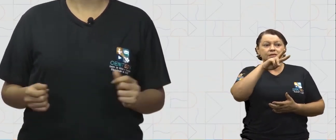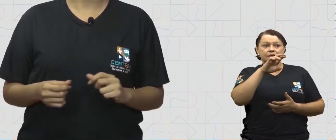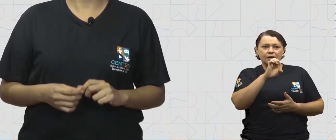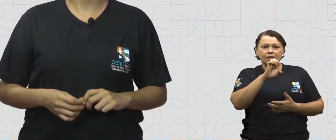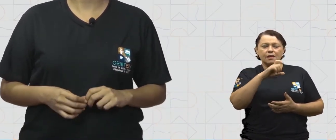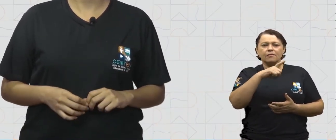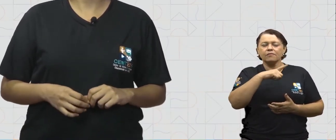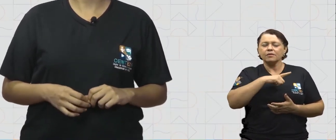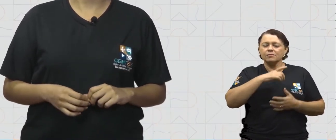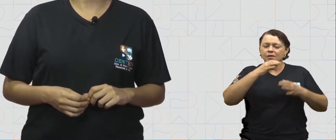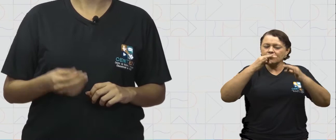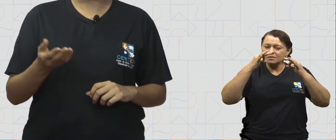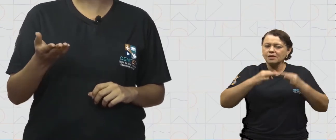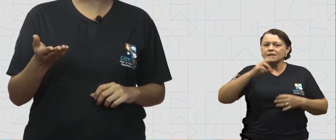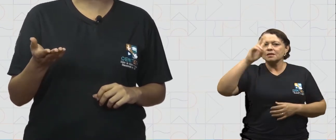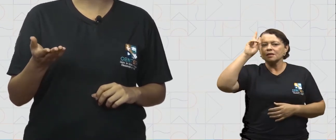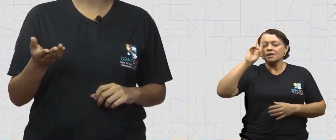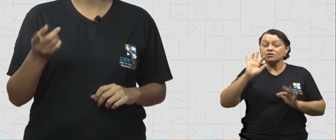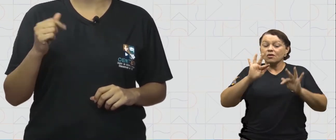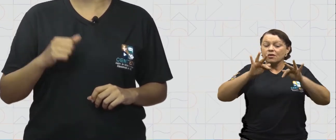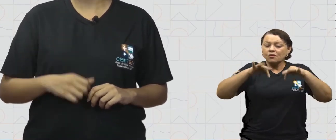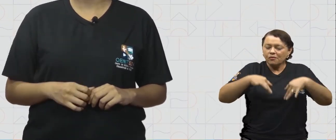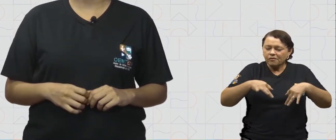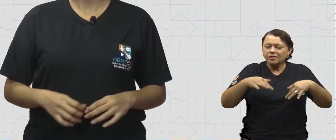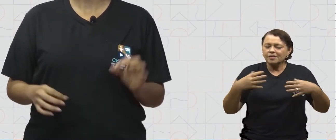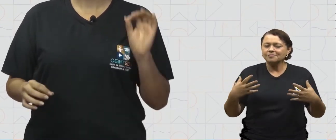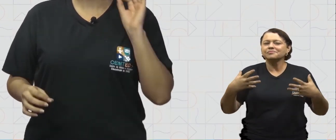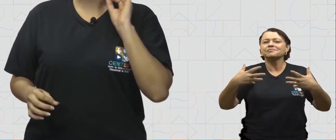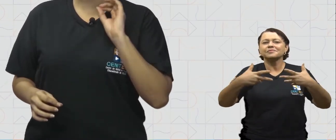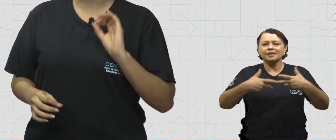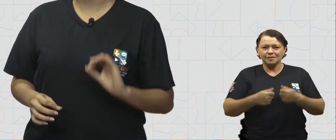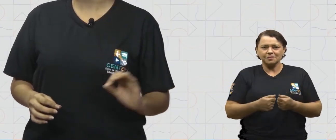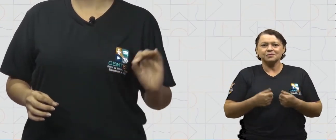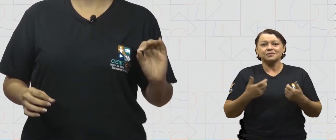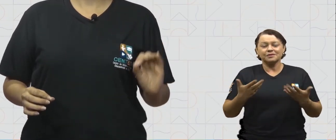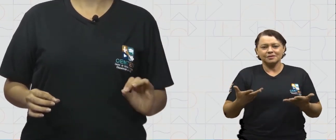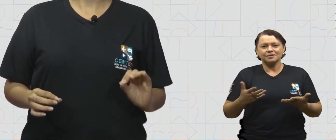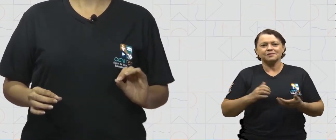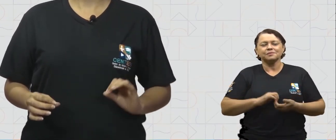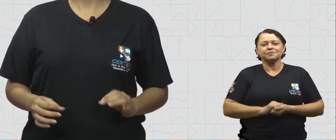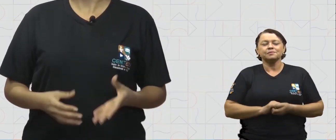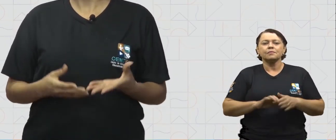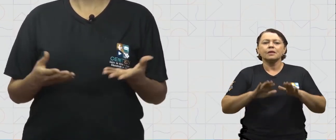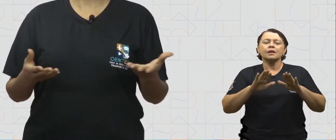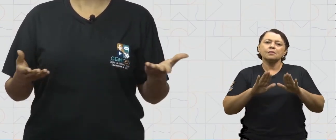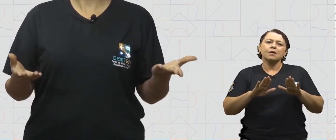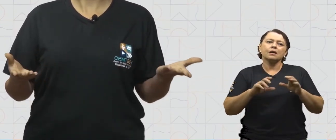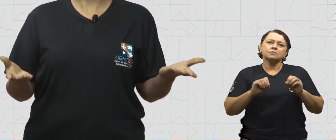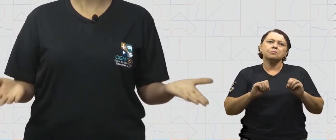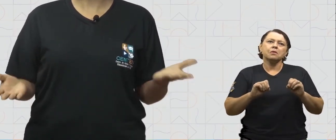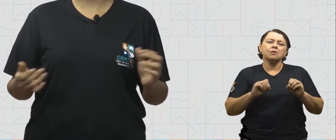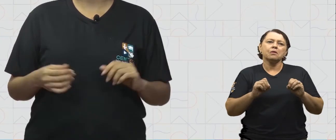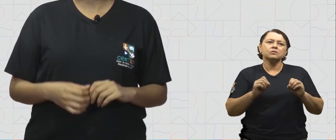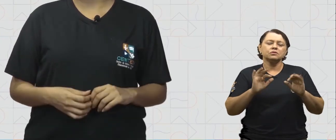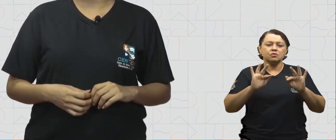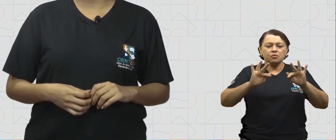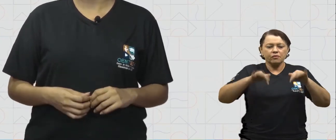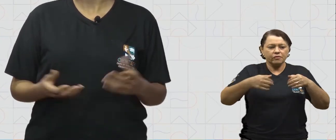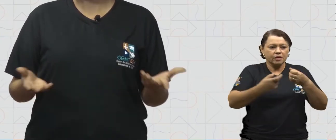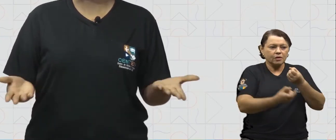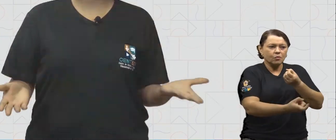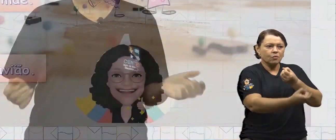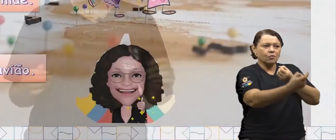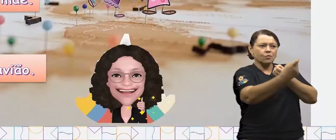de que essa história termina bem. E você? Pois é, que tal pormos que a história termina com um retorno feliz para